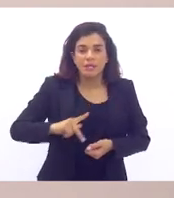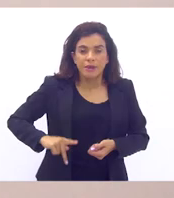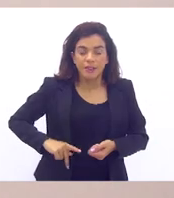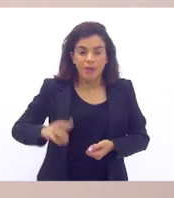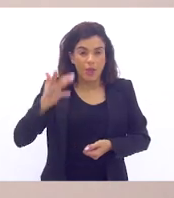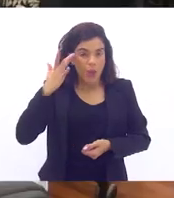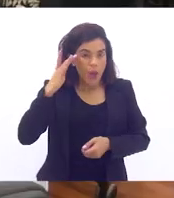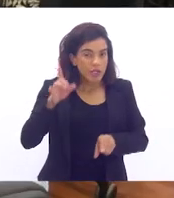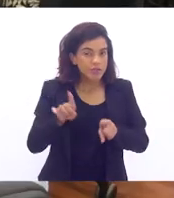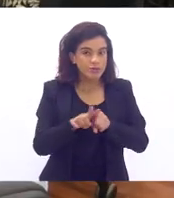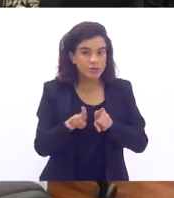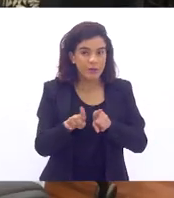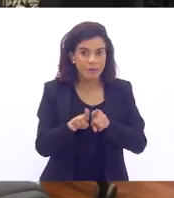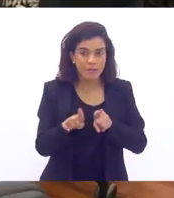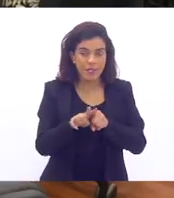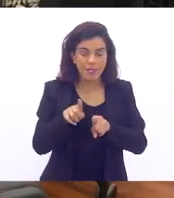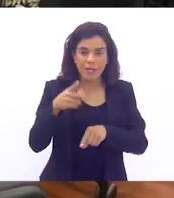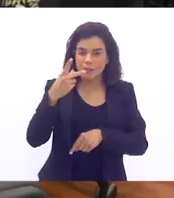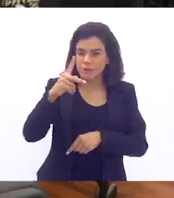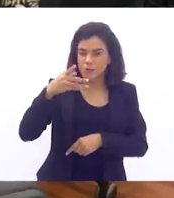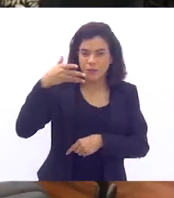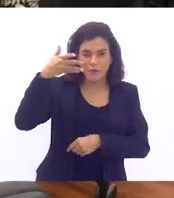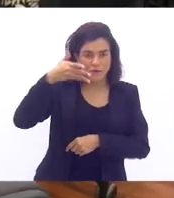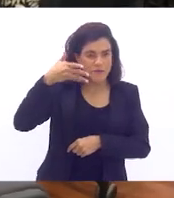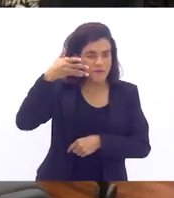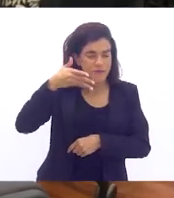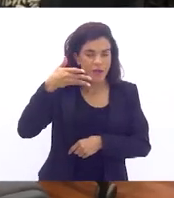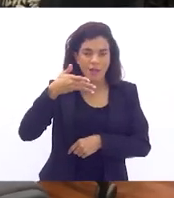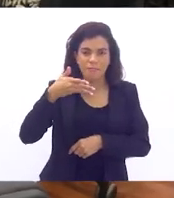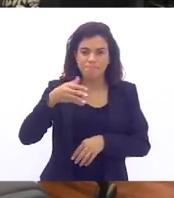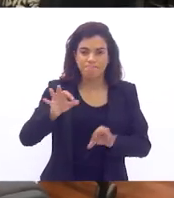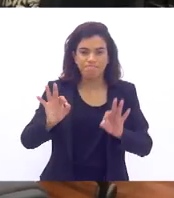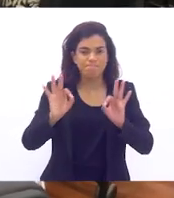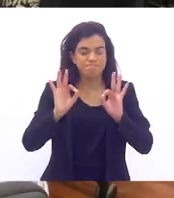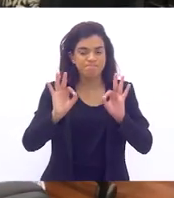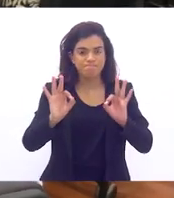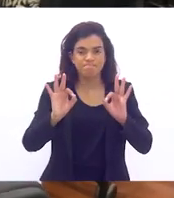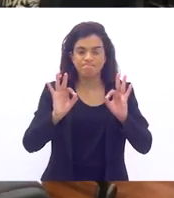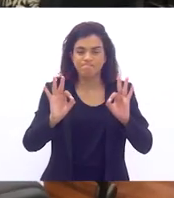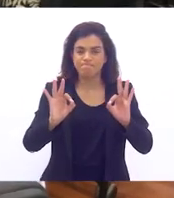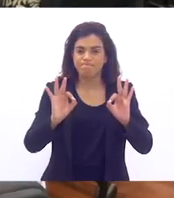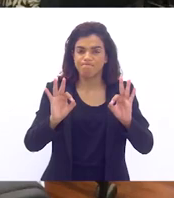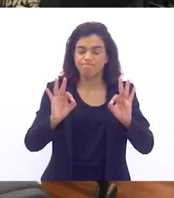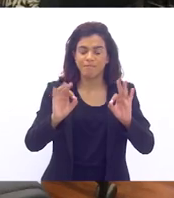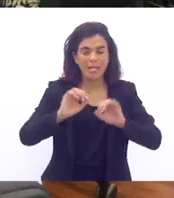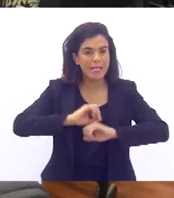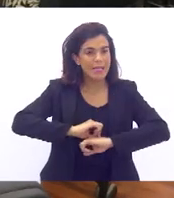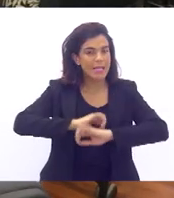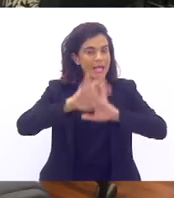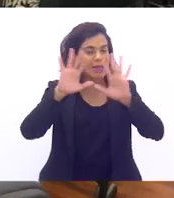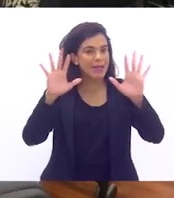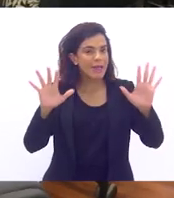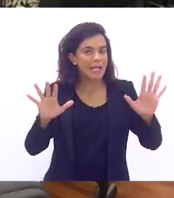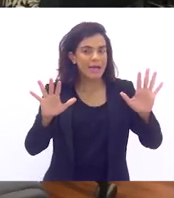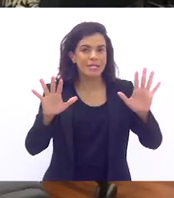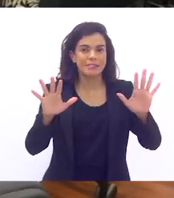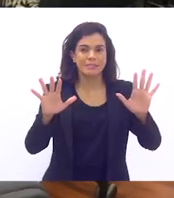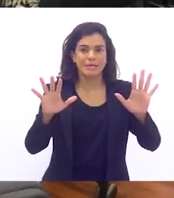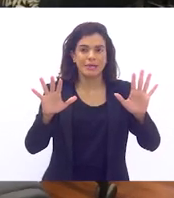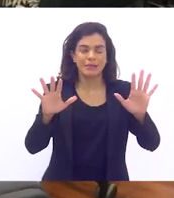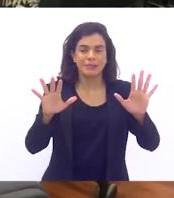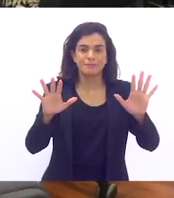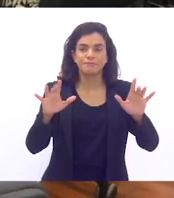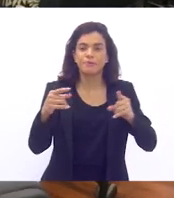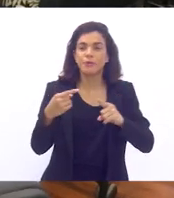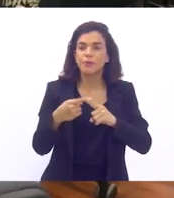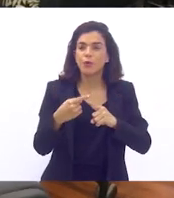acho que é válido a sua fala foi de uma clareza imensa porque